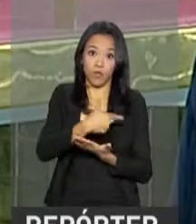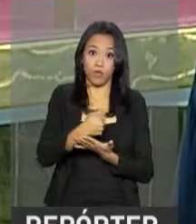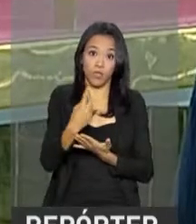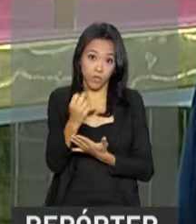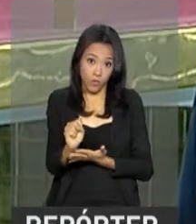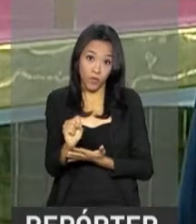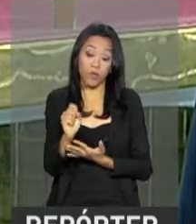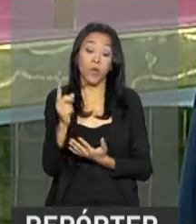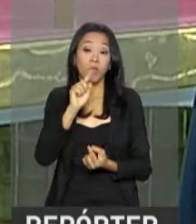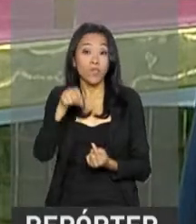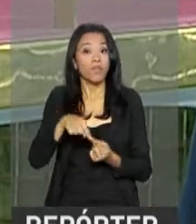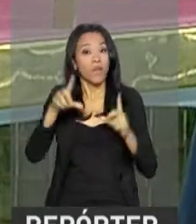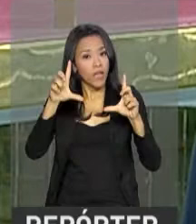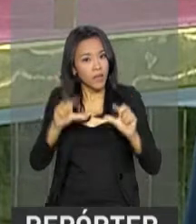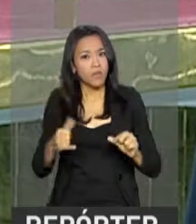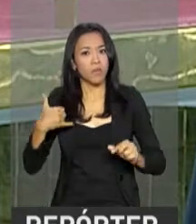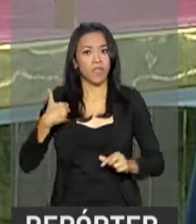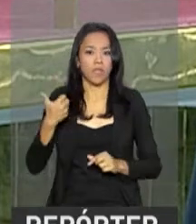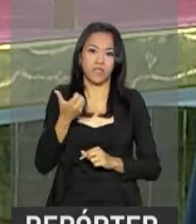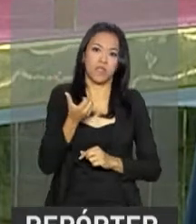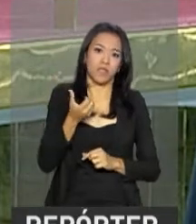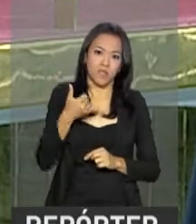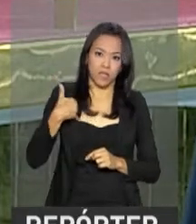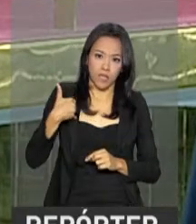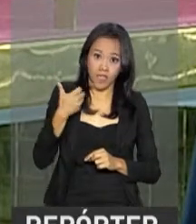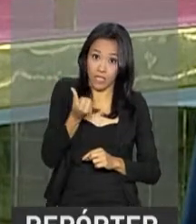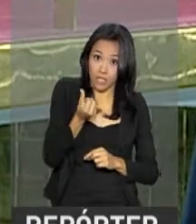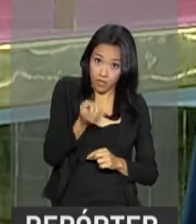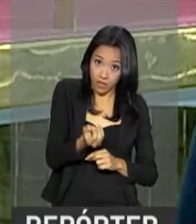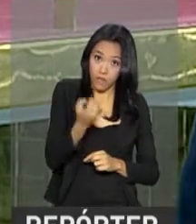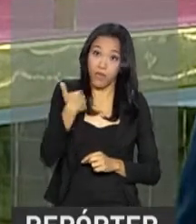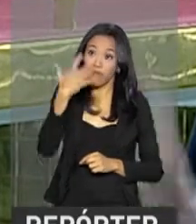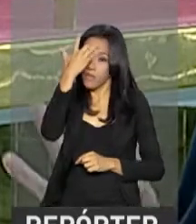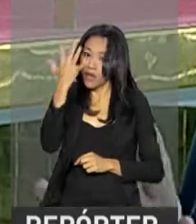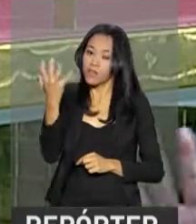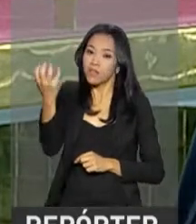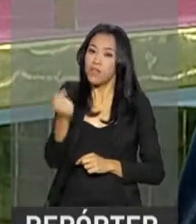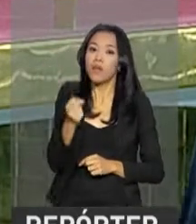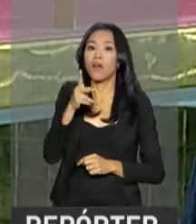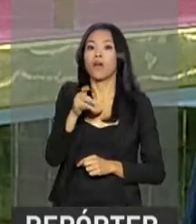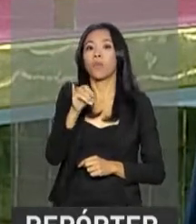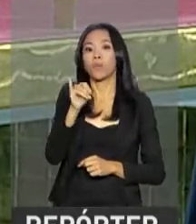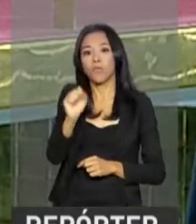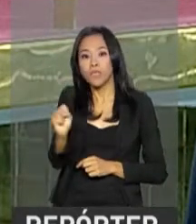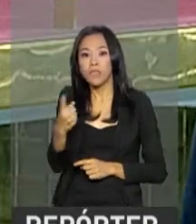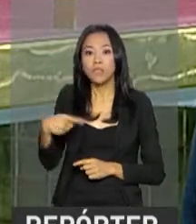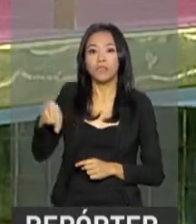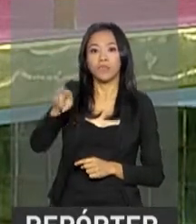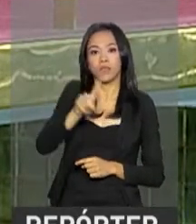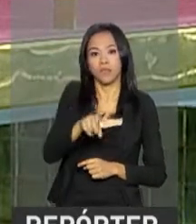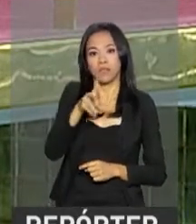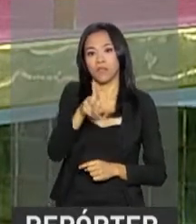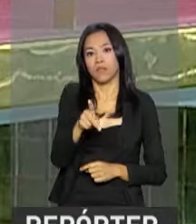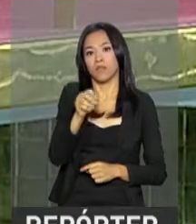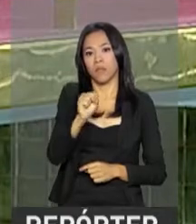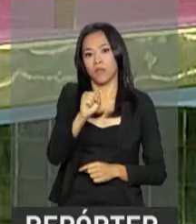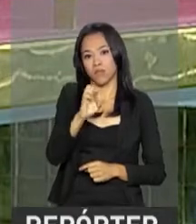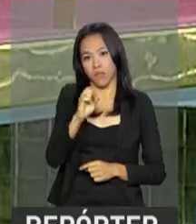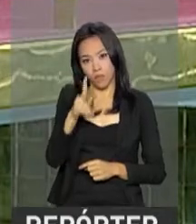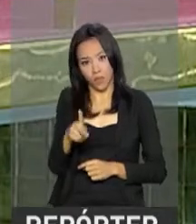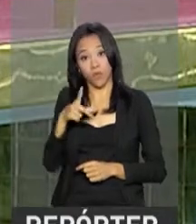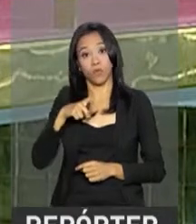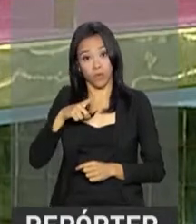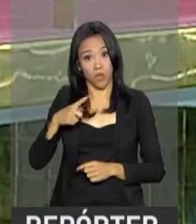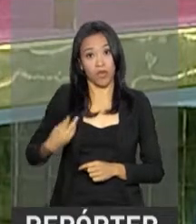santos o texto facilita o saque e fazer né a razão básica é essa o dinheiro está lá